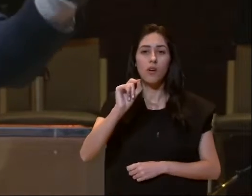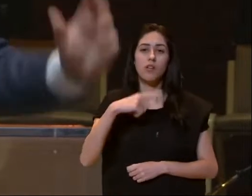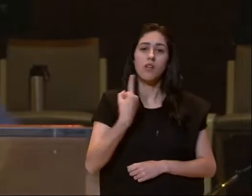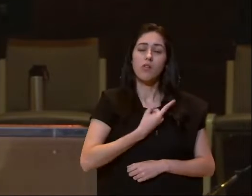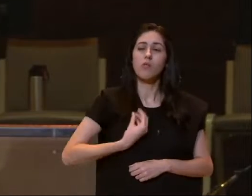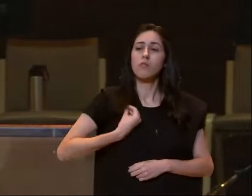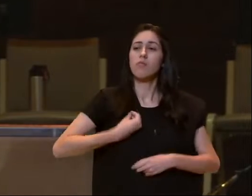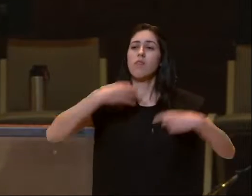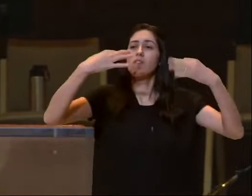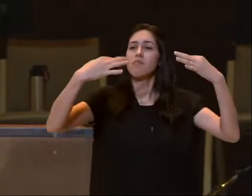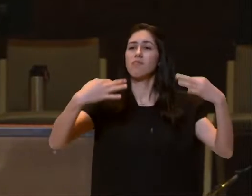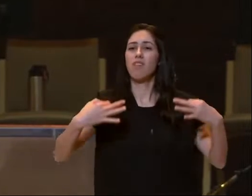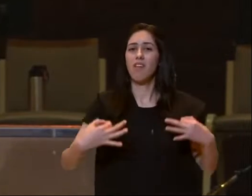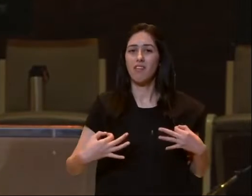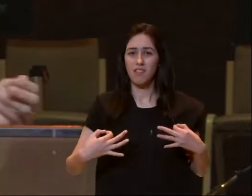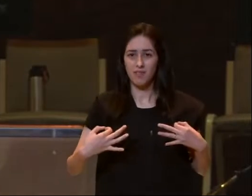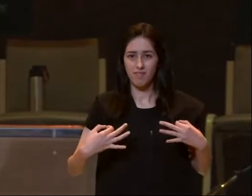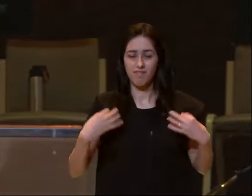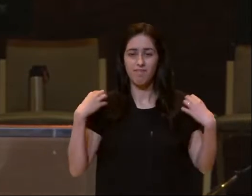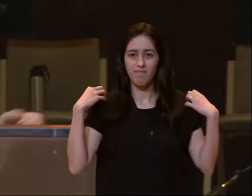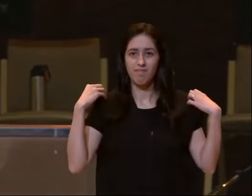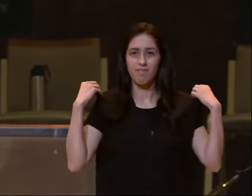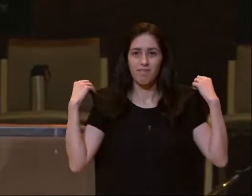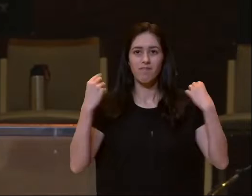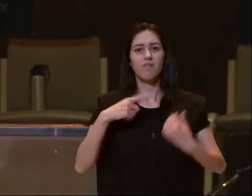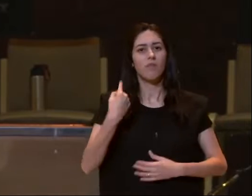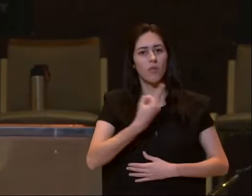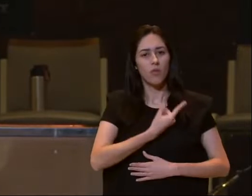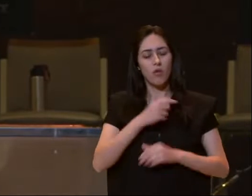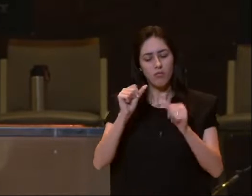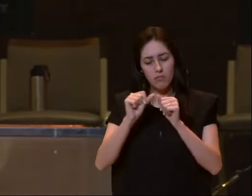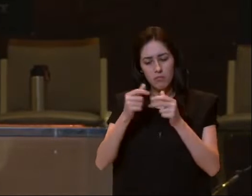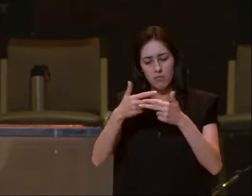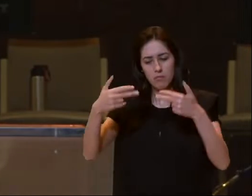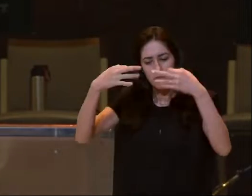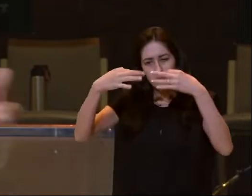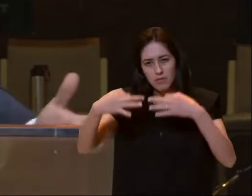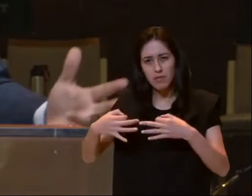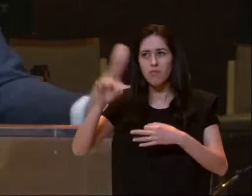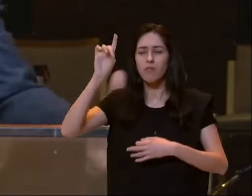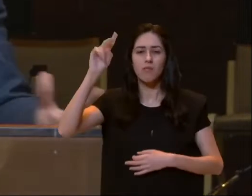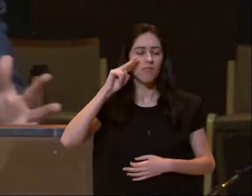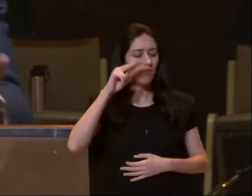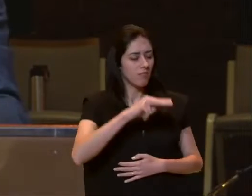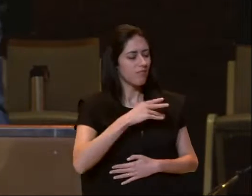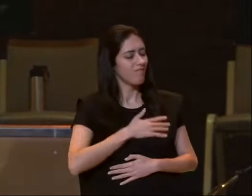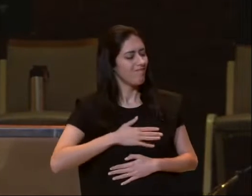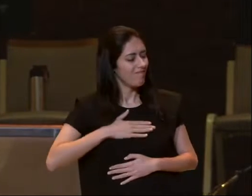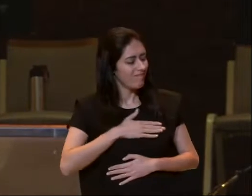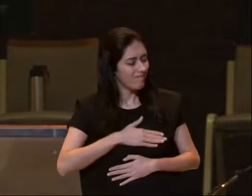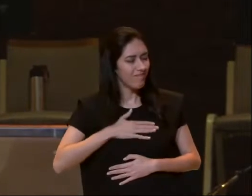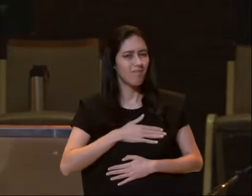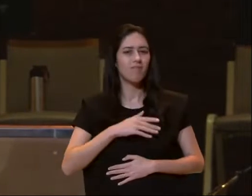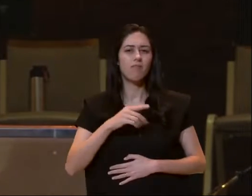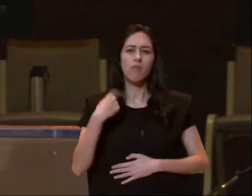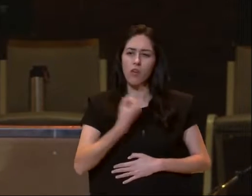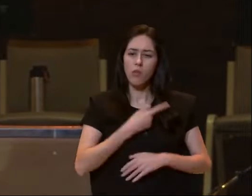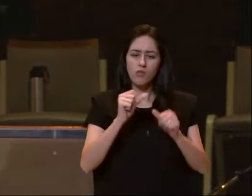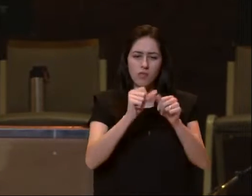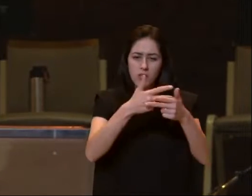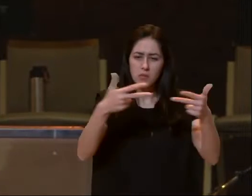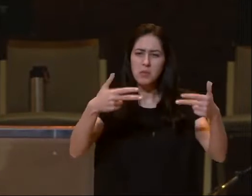maneira digna do Senhor. A gente o agrada, a gente frutifica em toda boa obra, e ontem eu expliquei